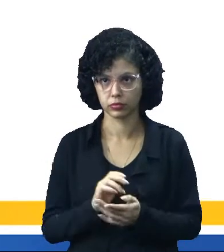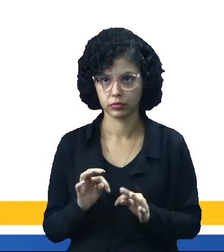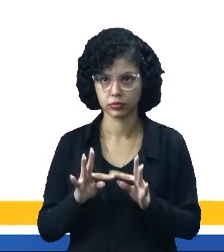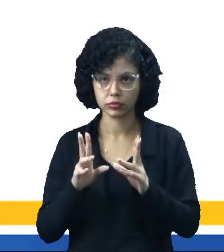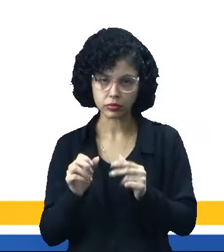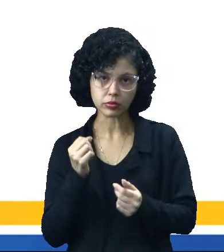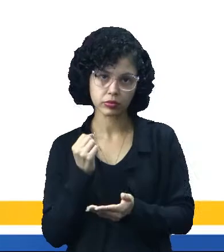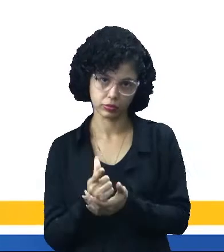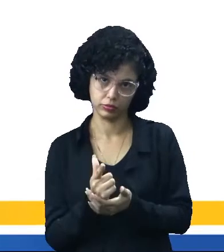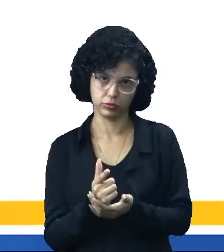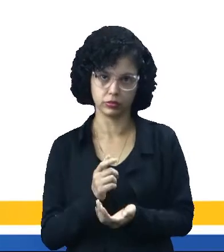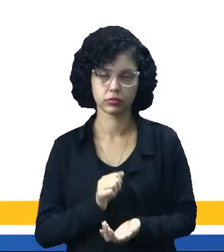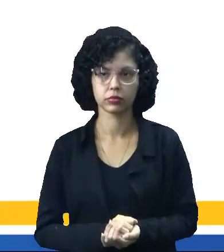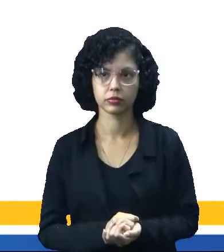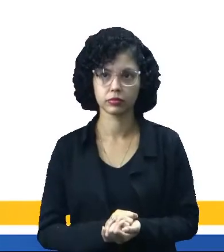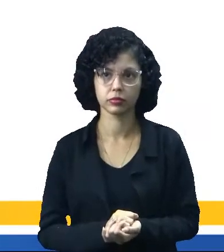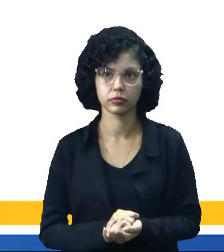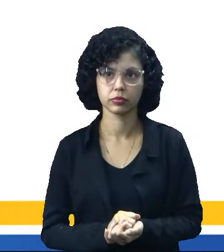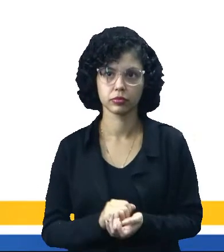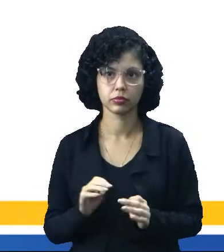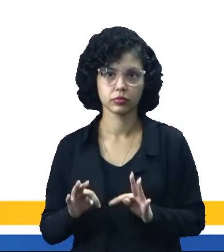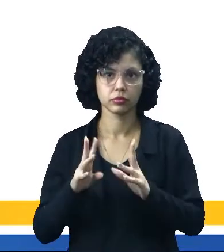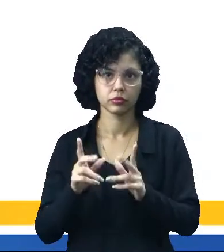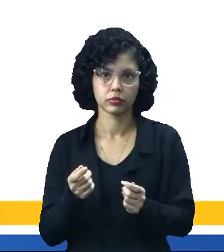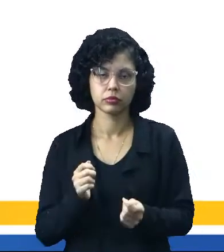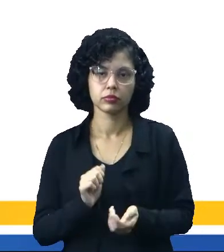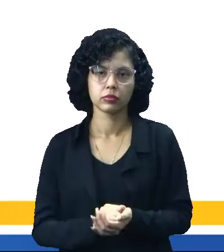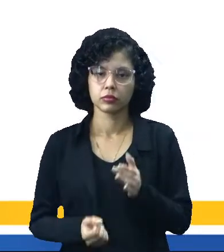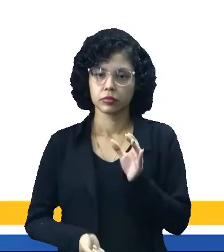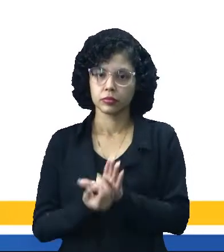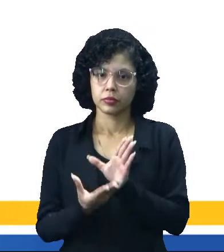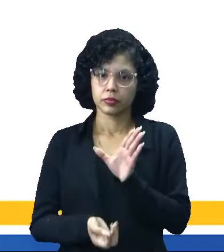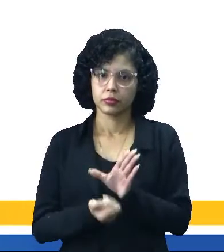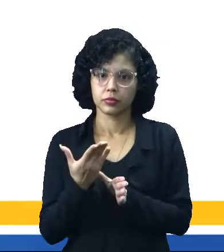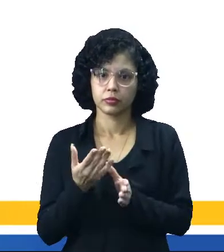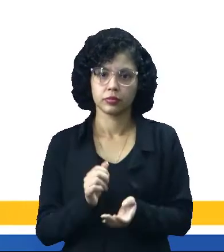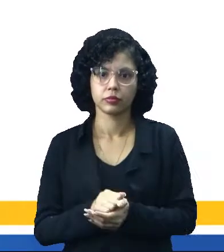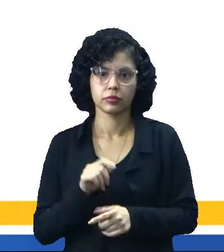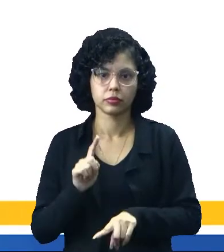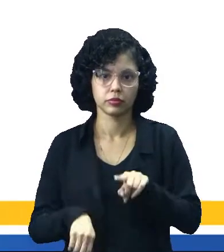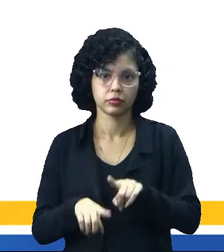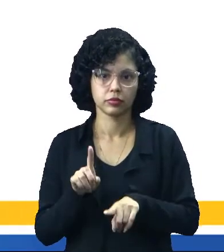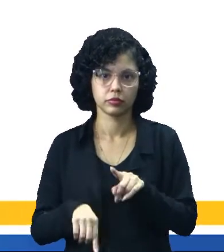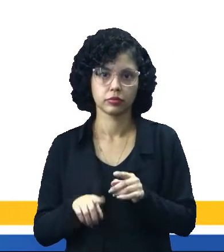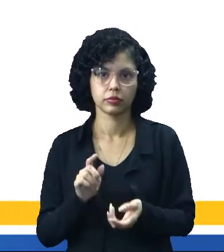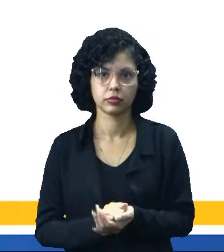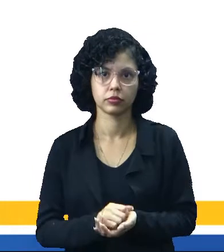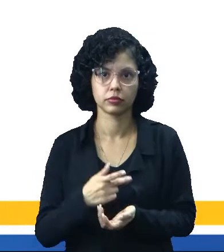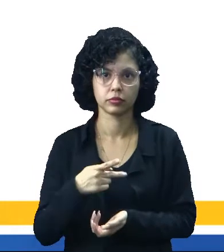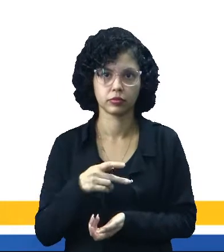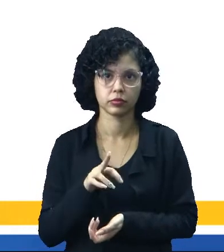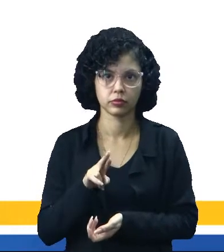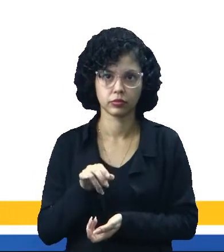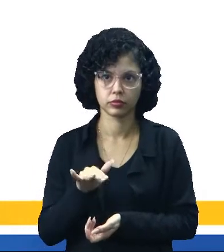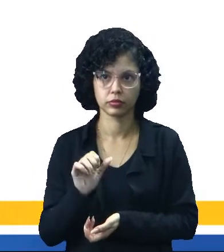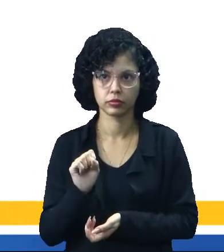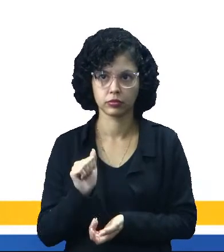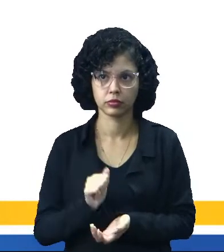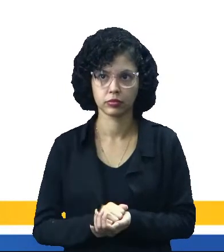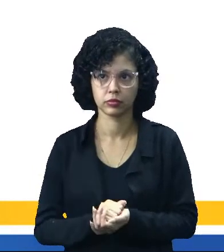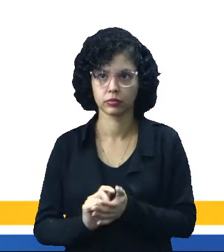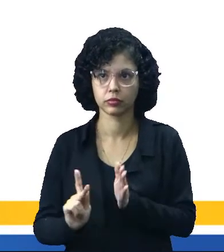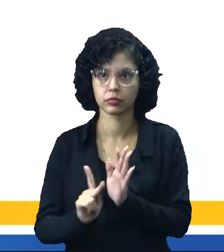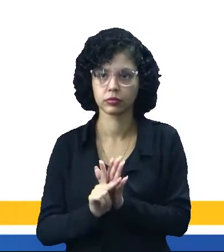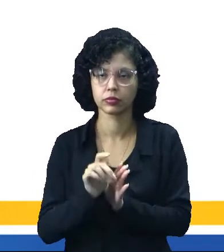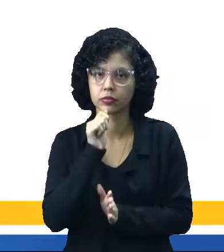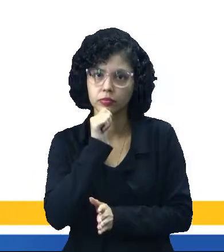os empregados, todo o custo da produção, material, matéria-prima, tudo, o que excede esse valor